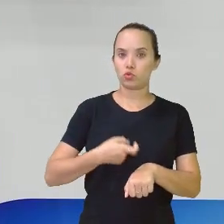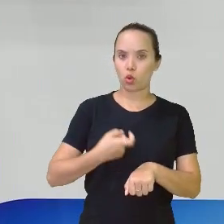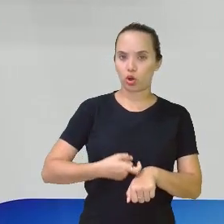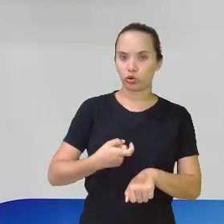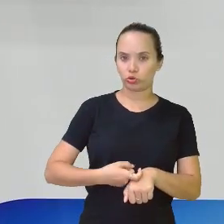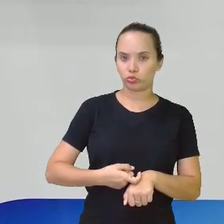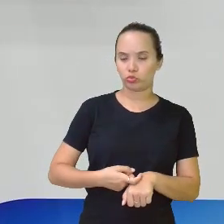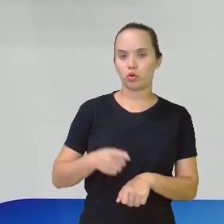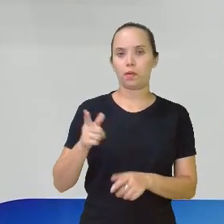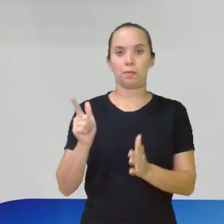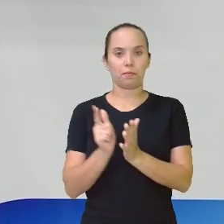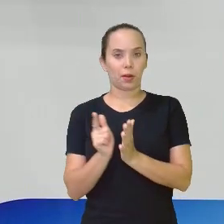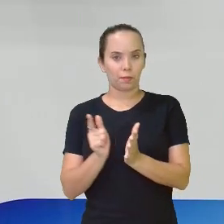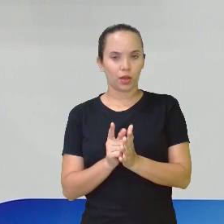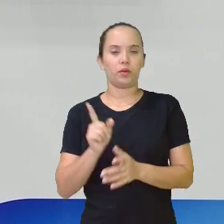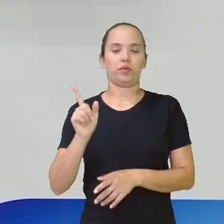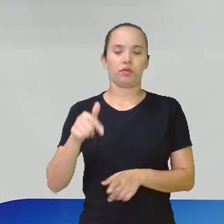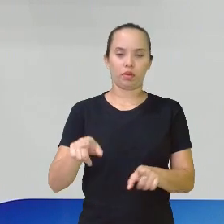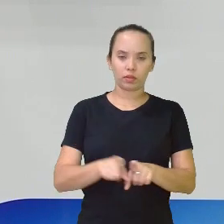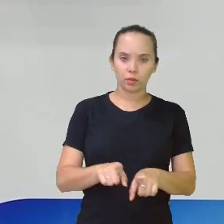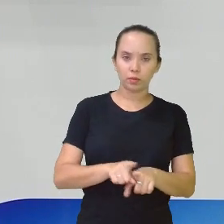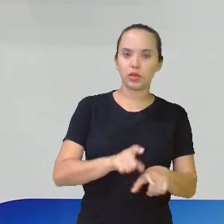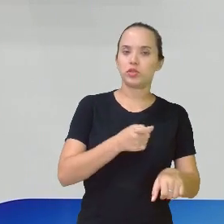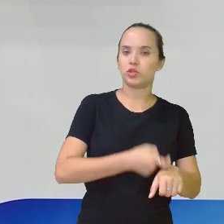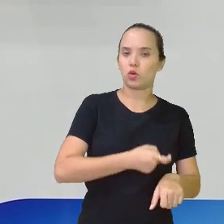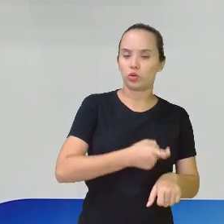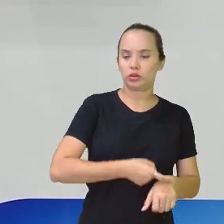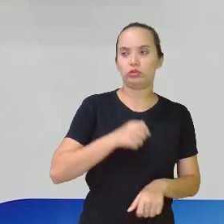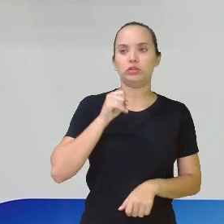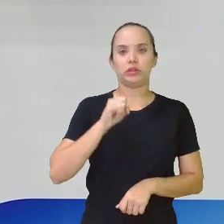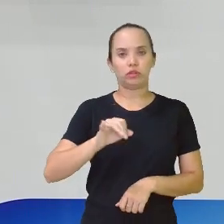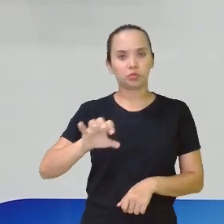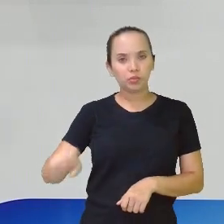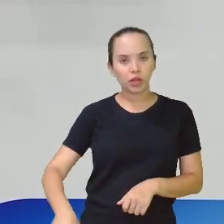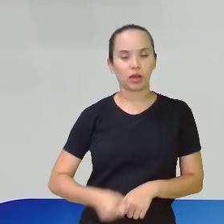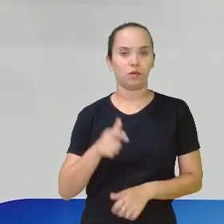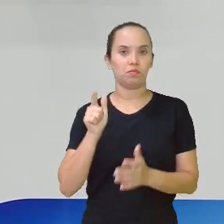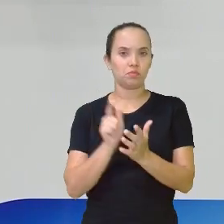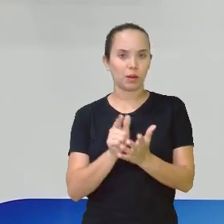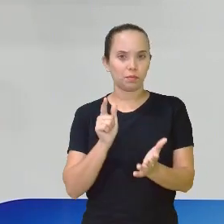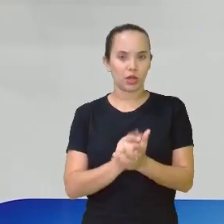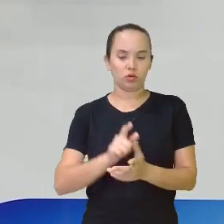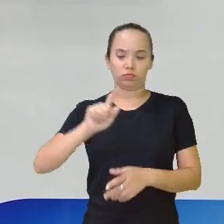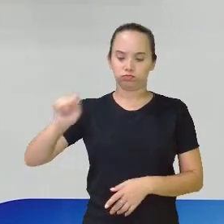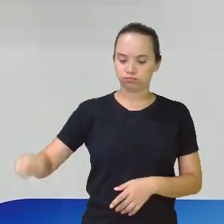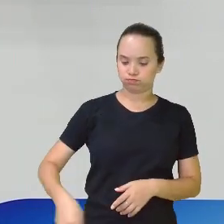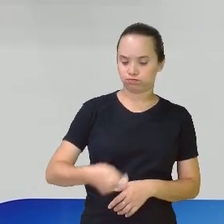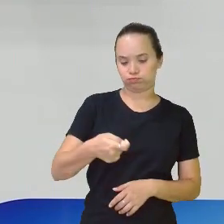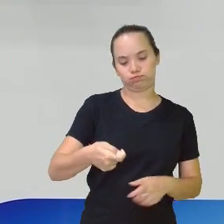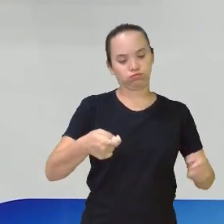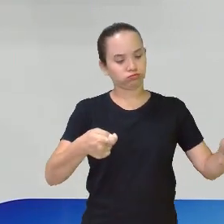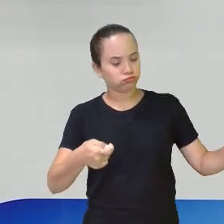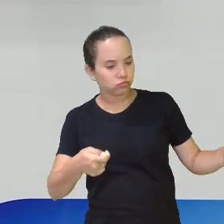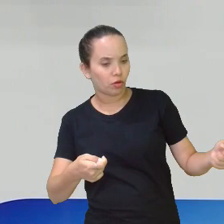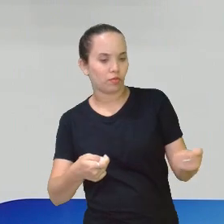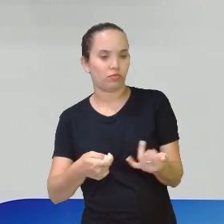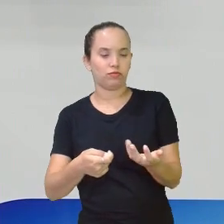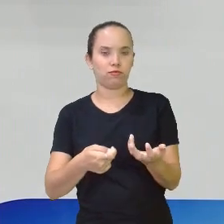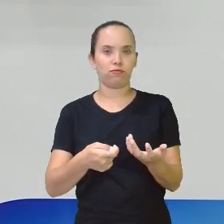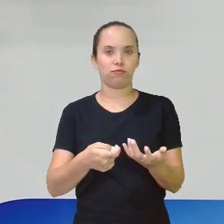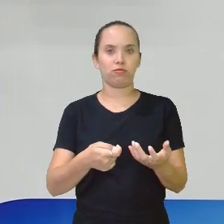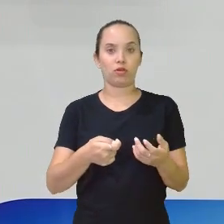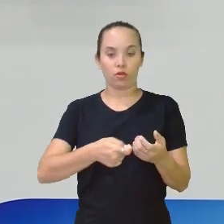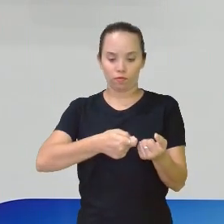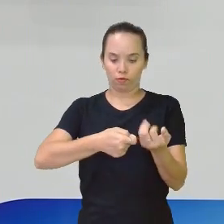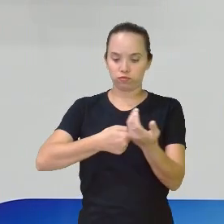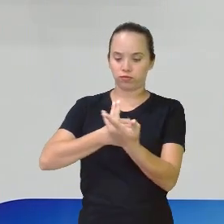é um combustível sólido. Então, se nós aproximarmos uma fonte de energia, se acendermos um fósforo ali próximo a jornais, o